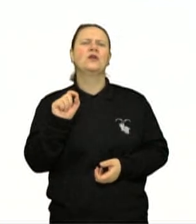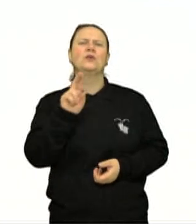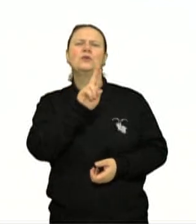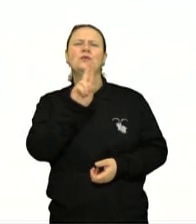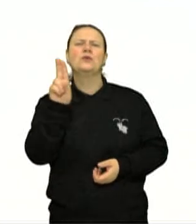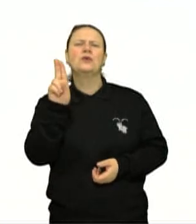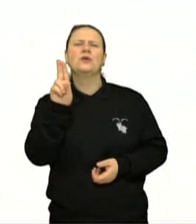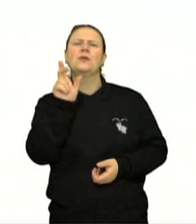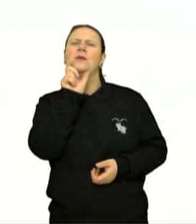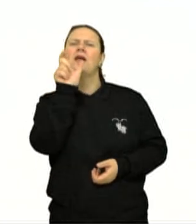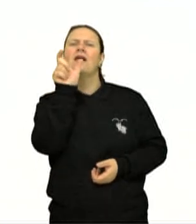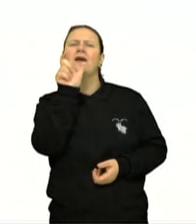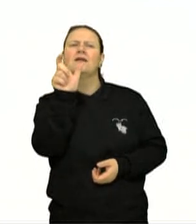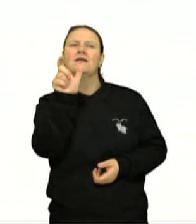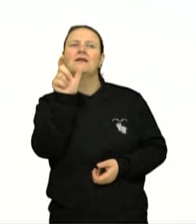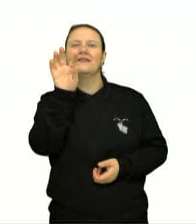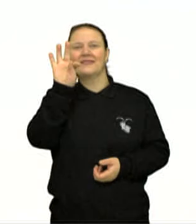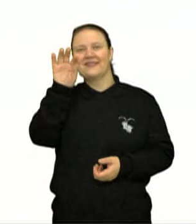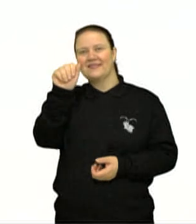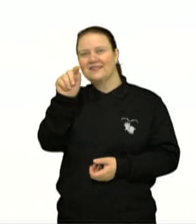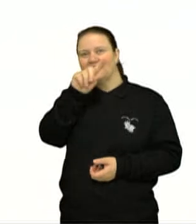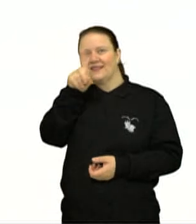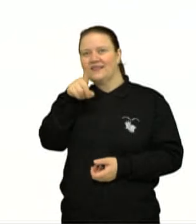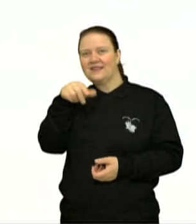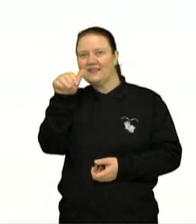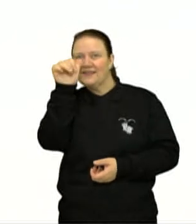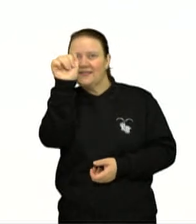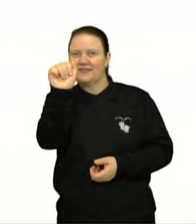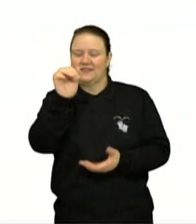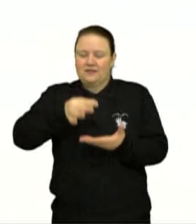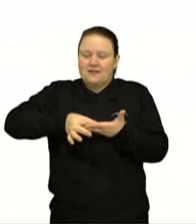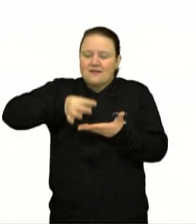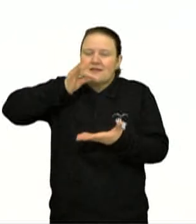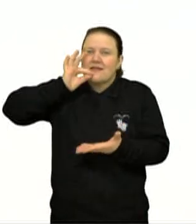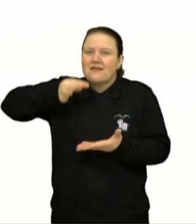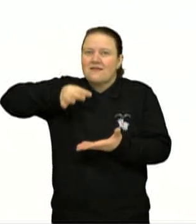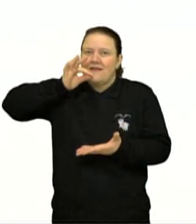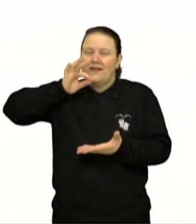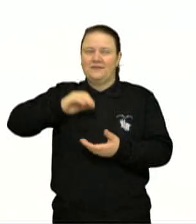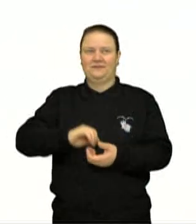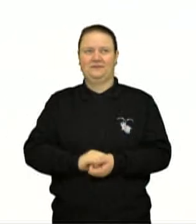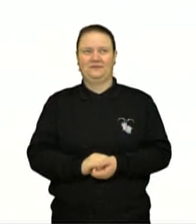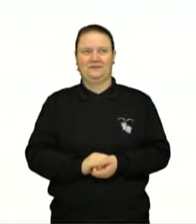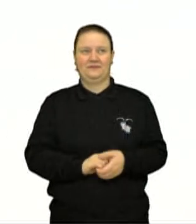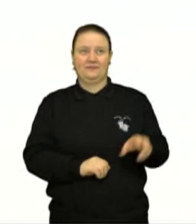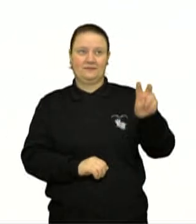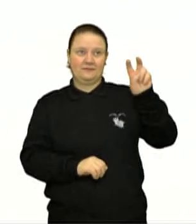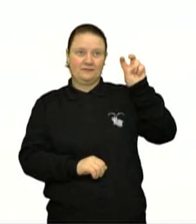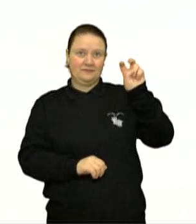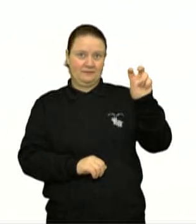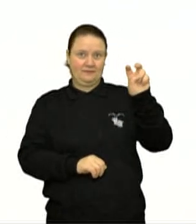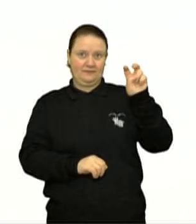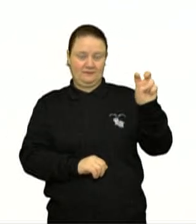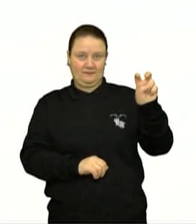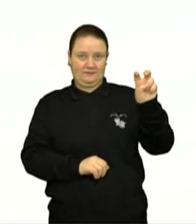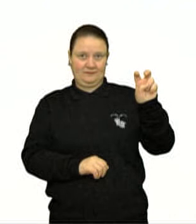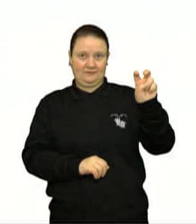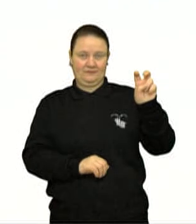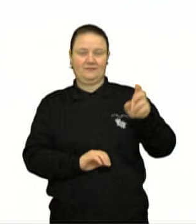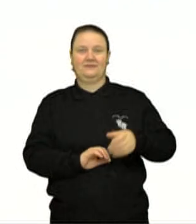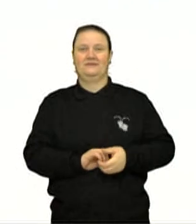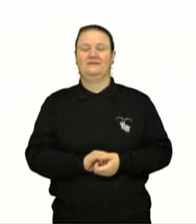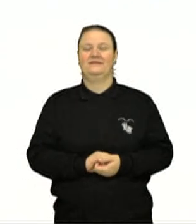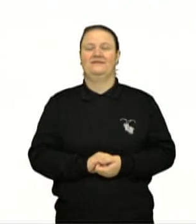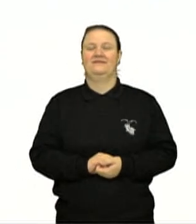xícara? Ah, taza de café. Mañana no voy para lá, pues voy a trabajar